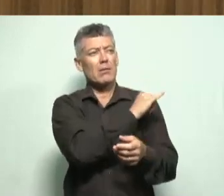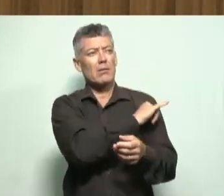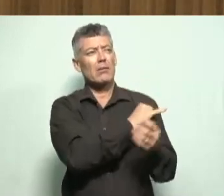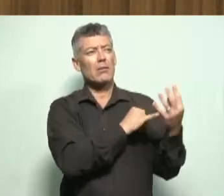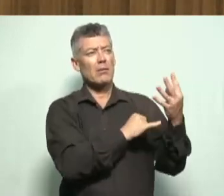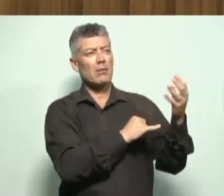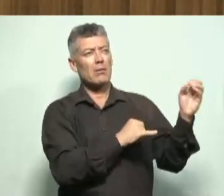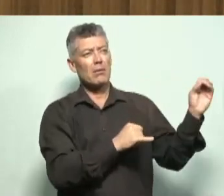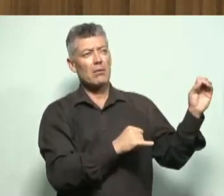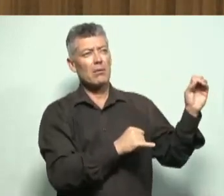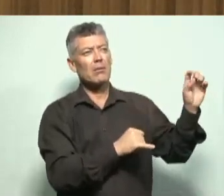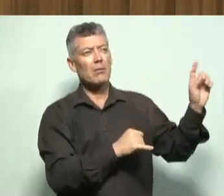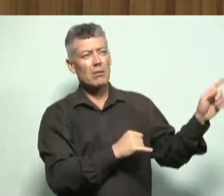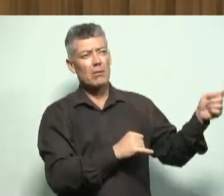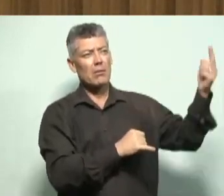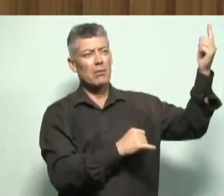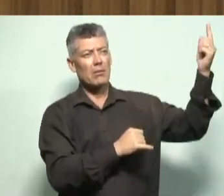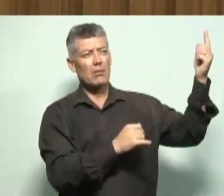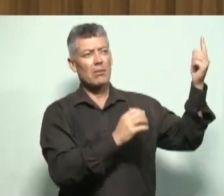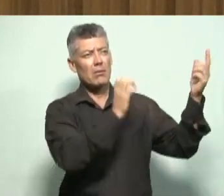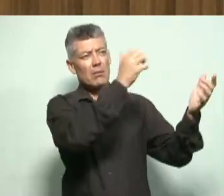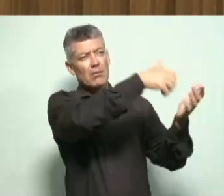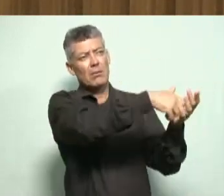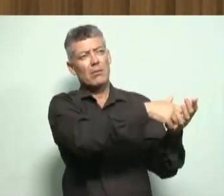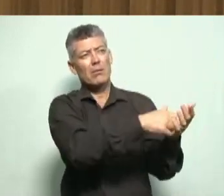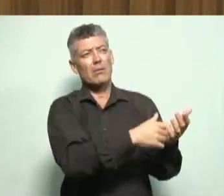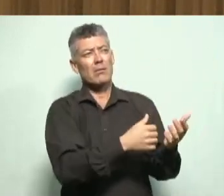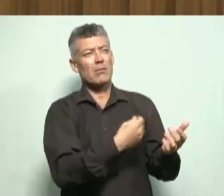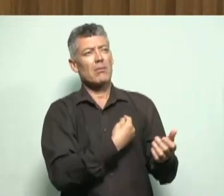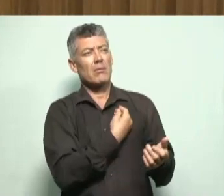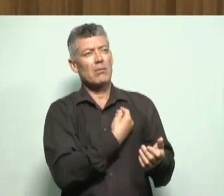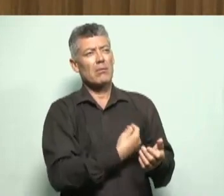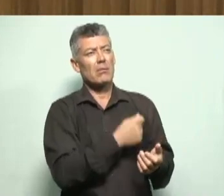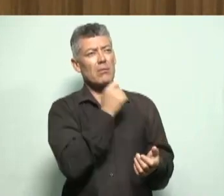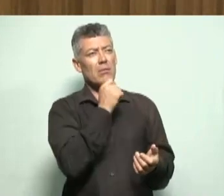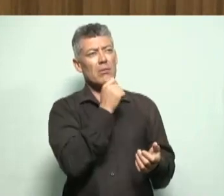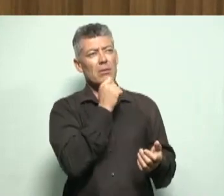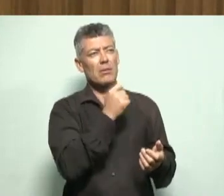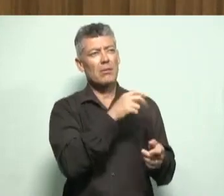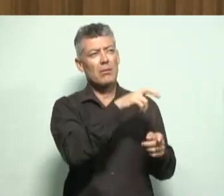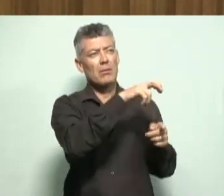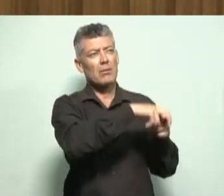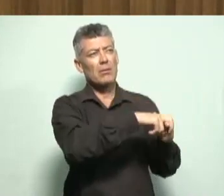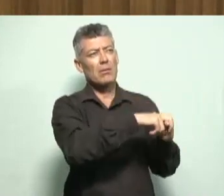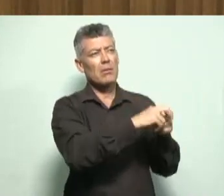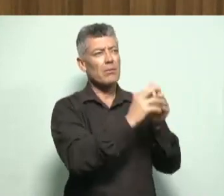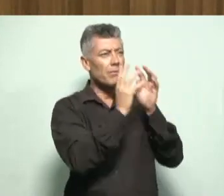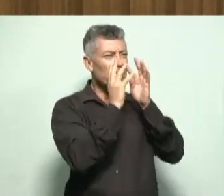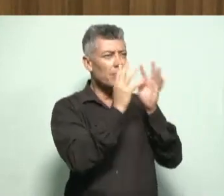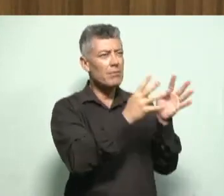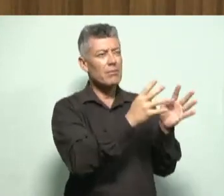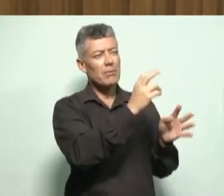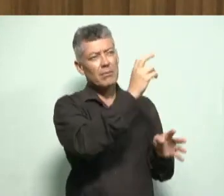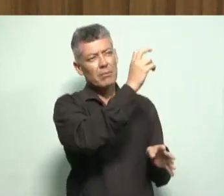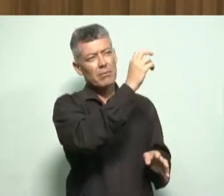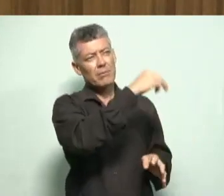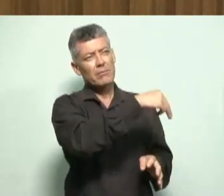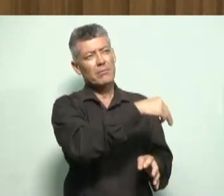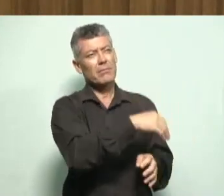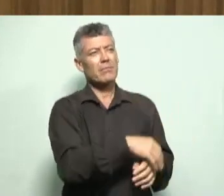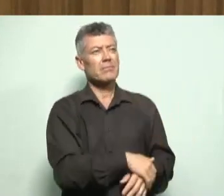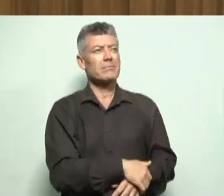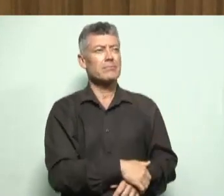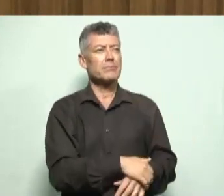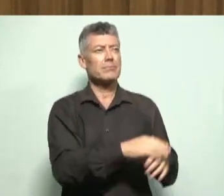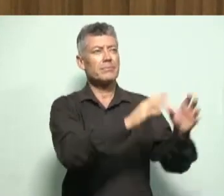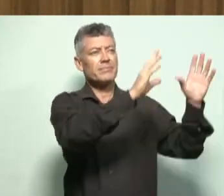400, 500 milhões. E sentei para assistir o show. Quando eu sentei, eu passei 5 minutos.